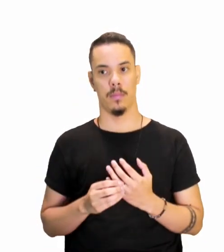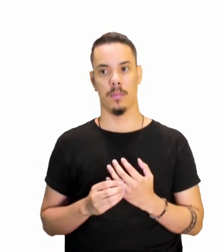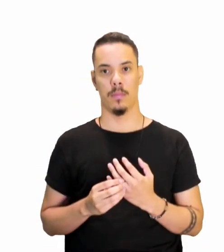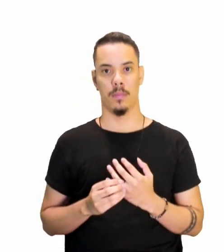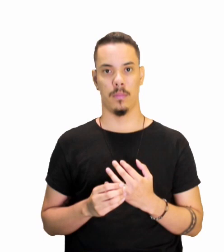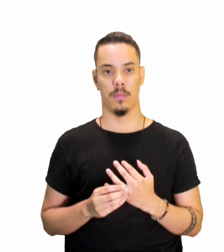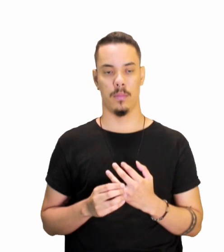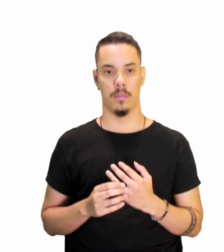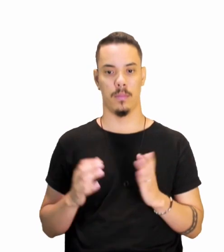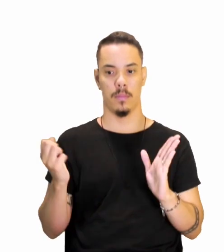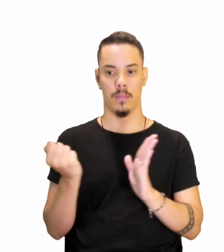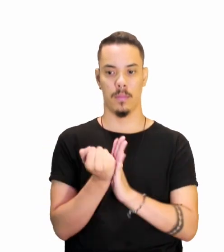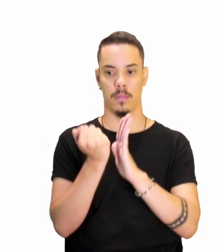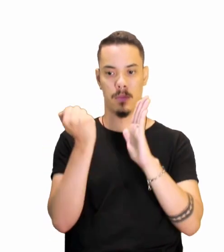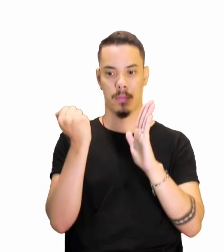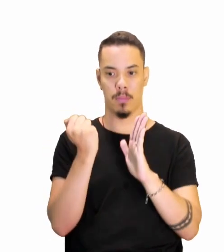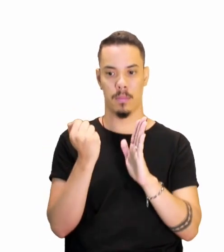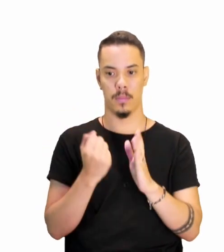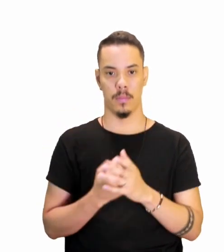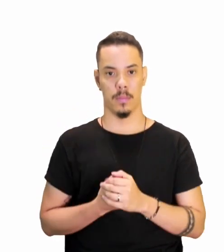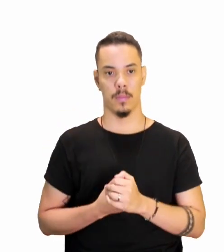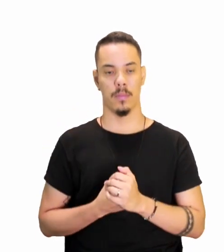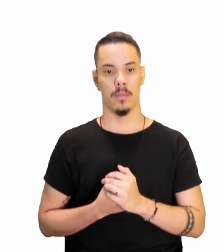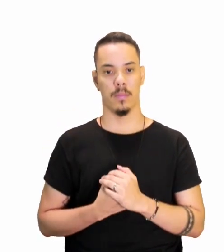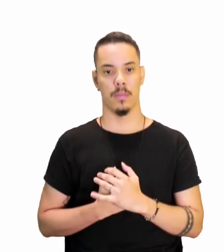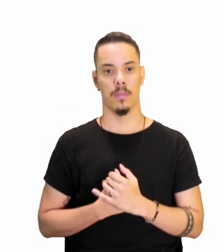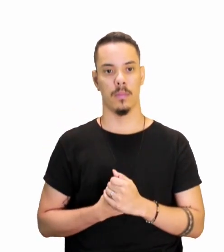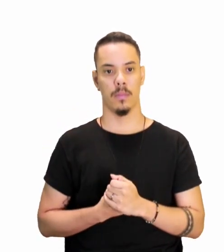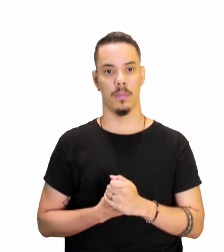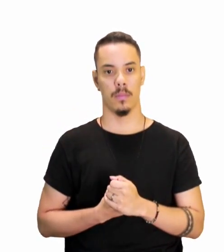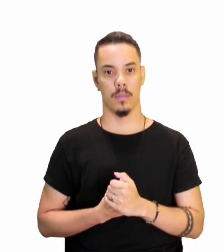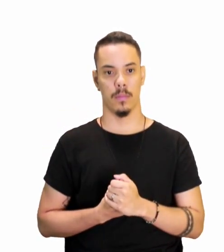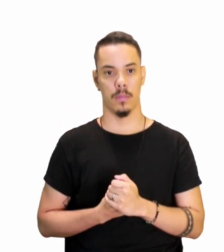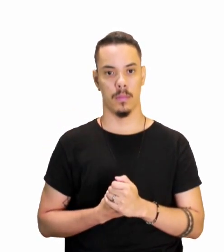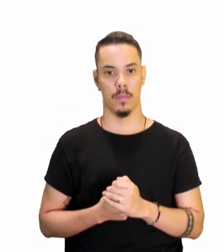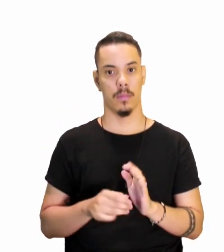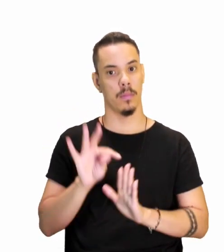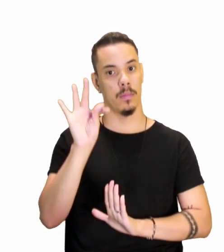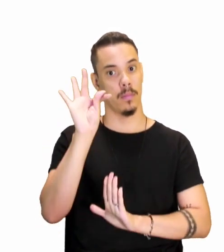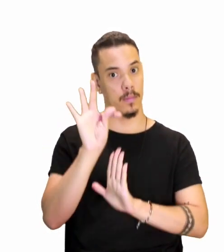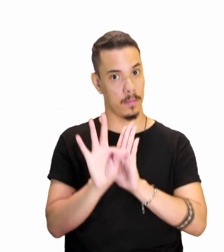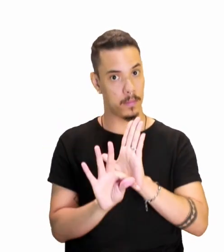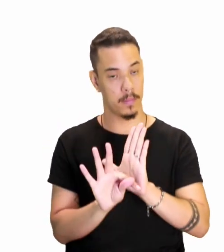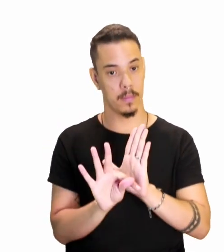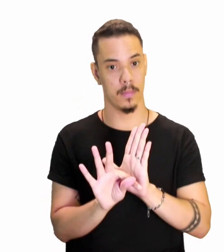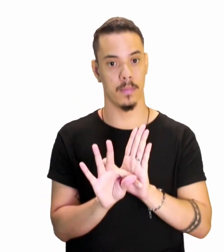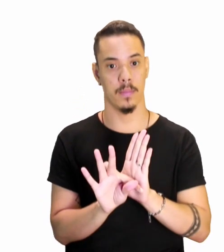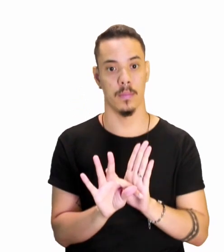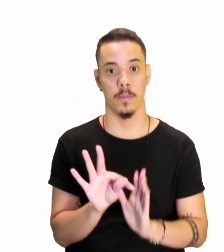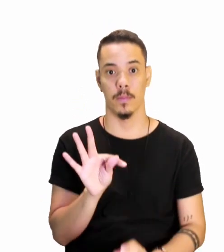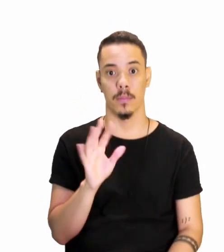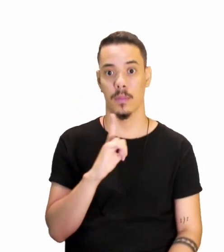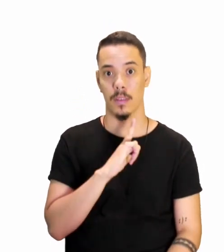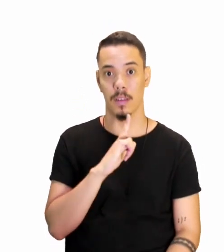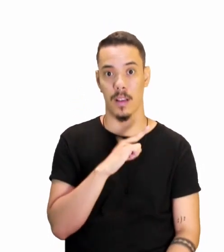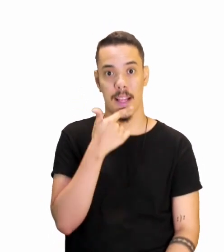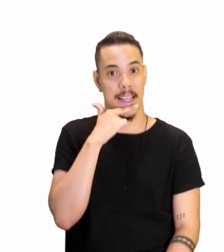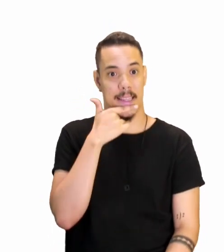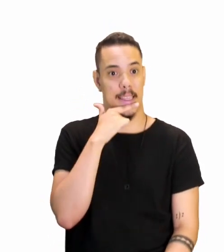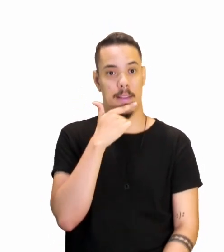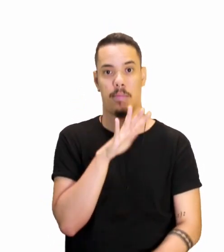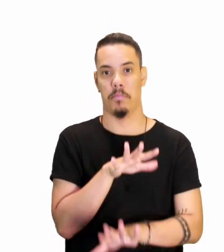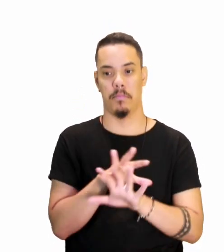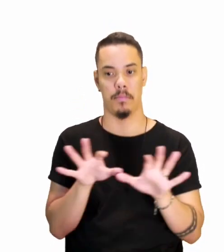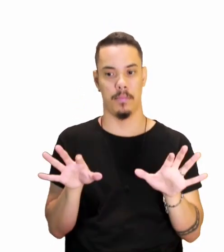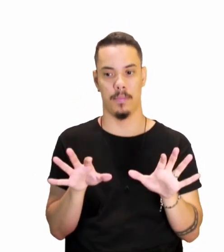marca qual o atributo a uma piada, tá? É um texto de humor